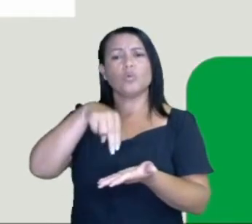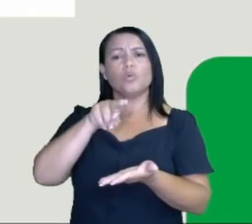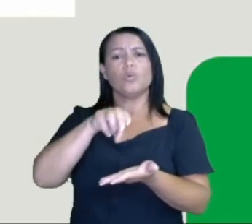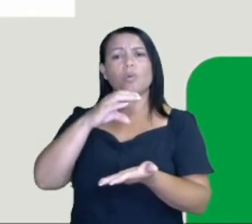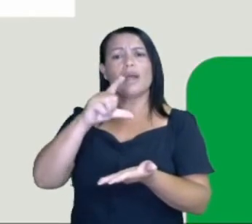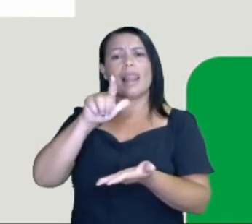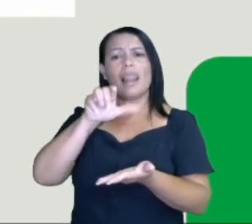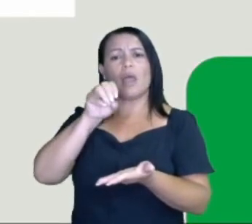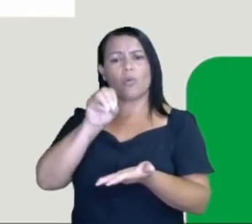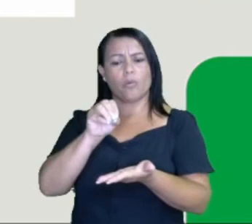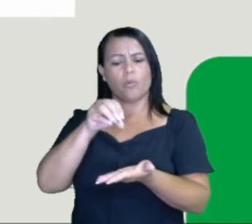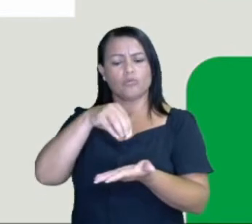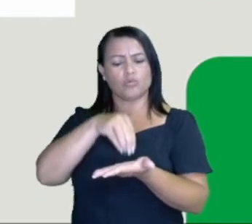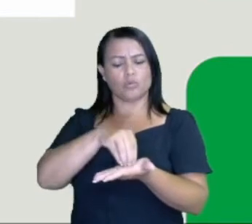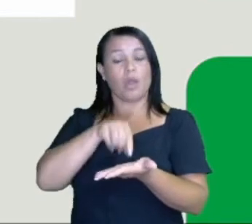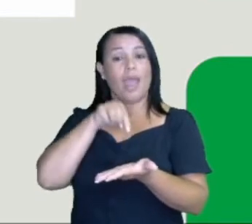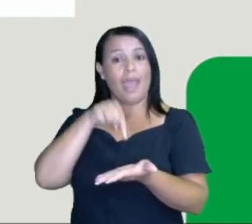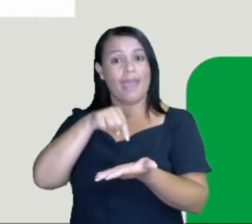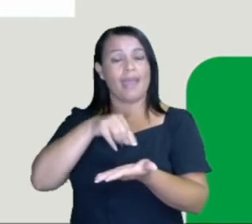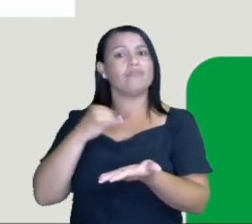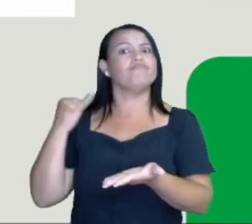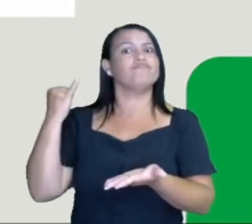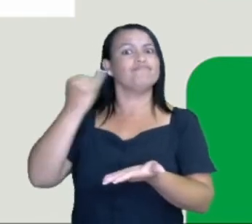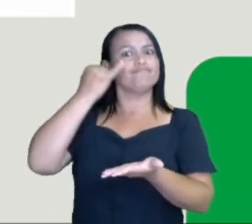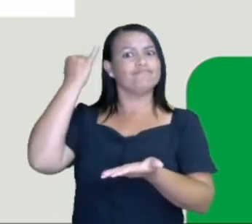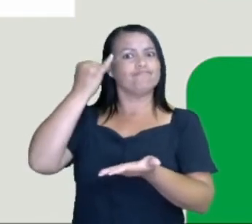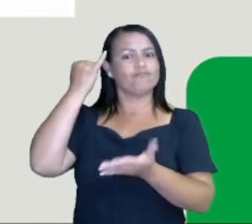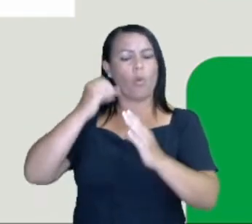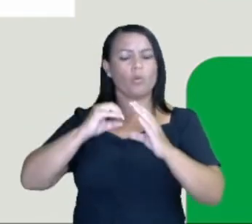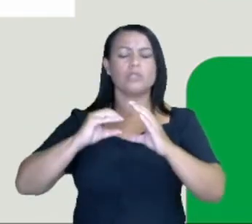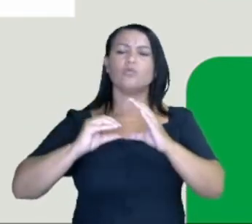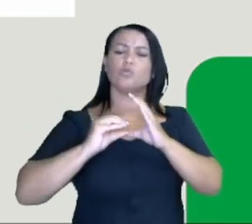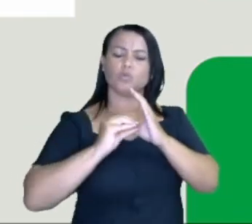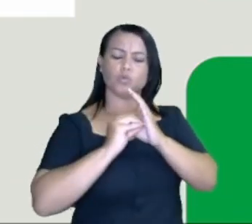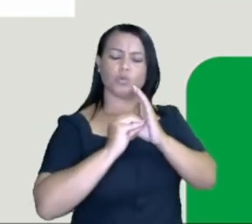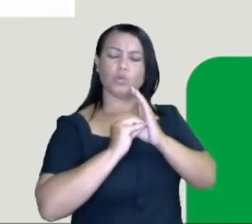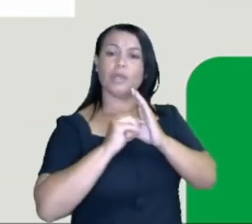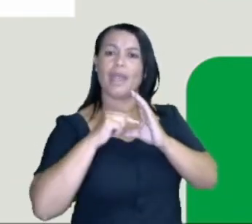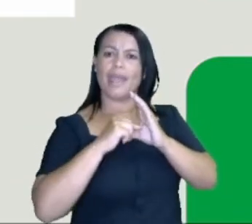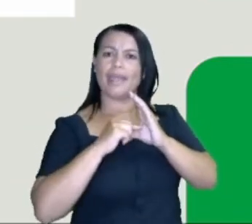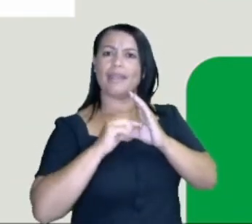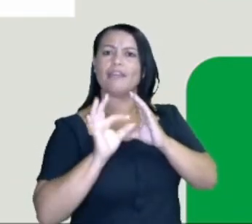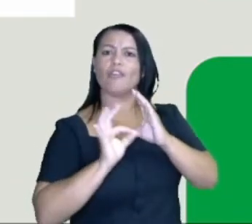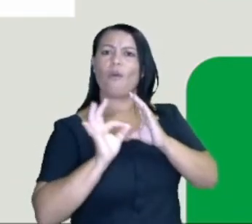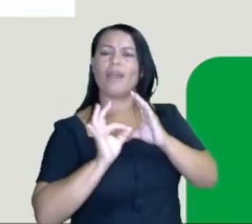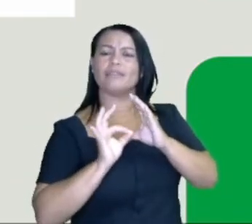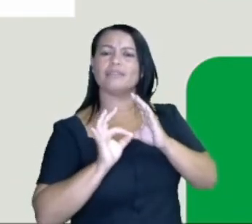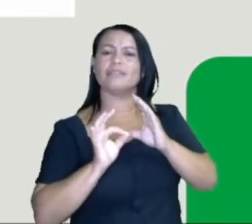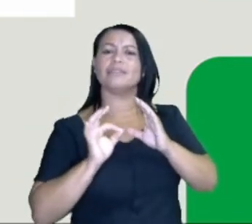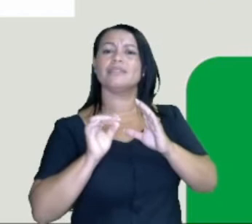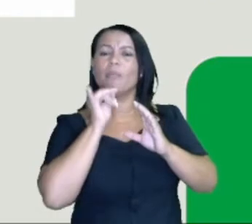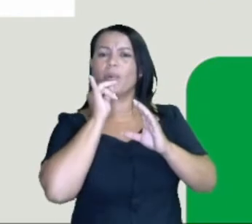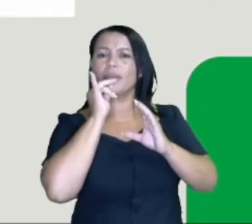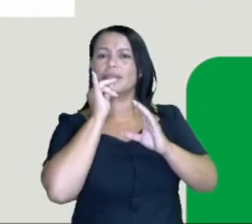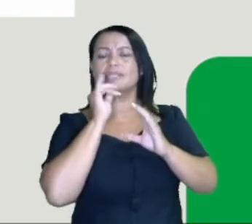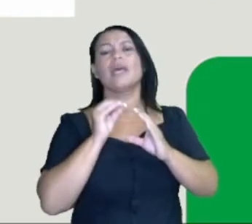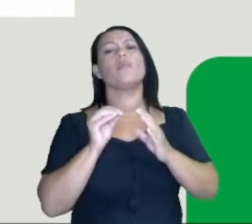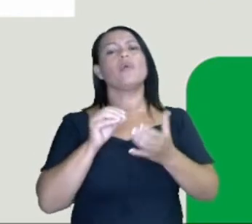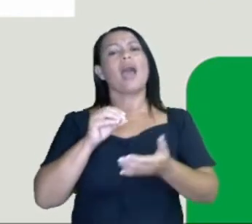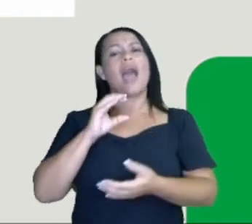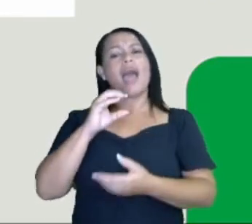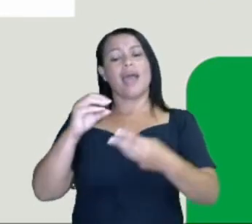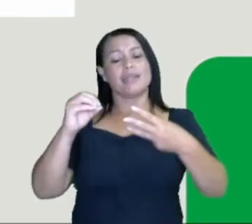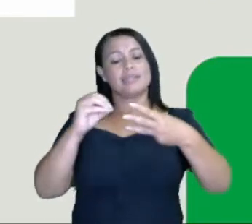quem comanda a célula, é o comandante. Ele controla as atividades da célula. Nas células eucarióticas, como eu falei